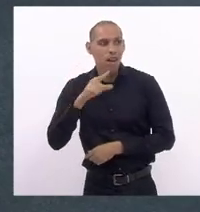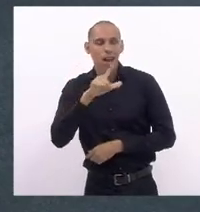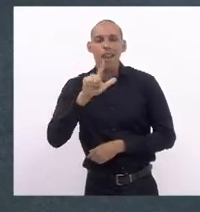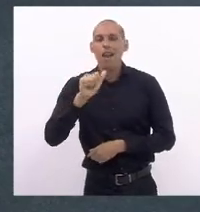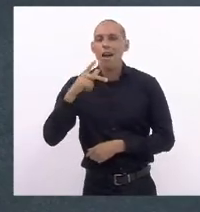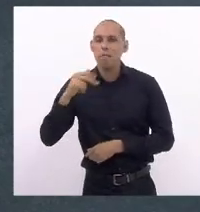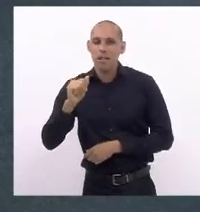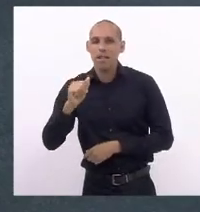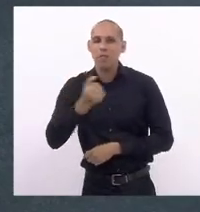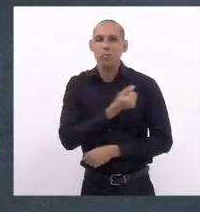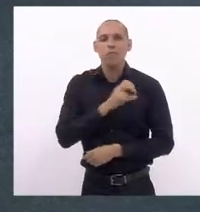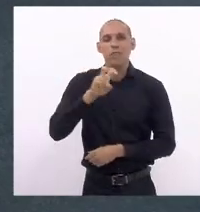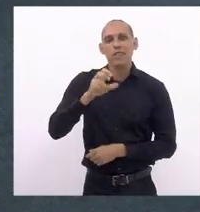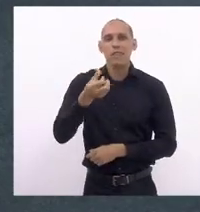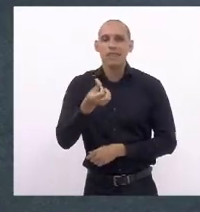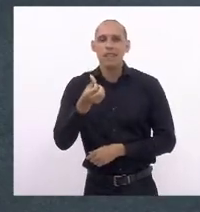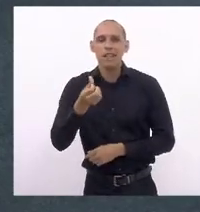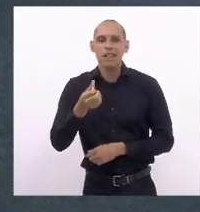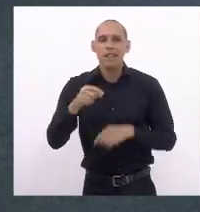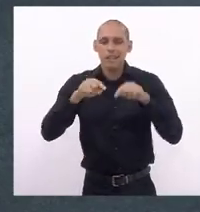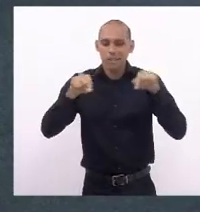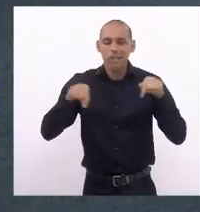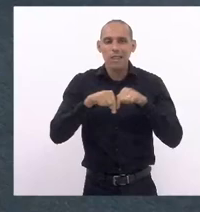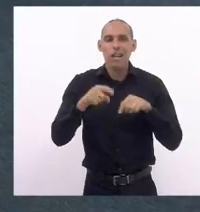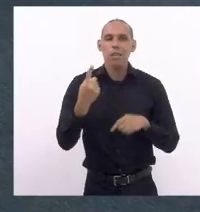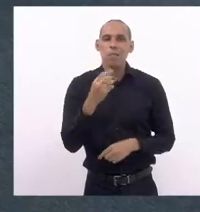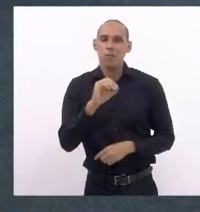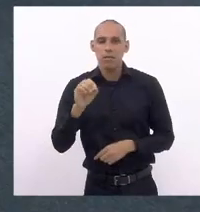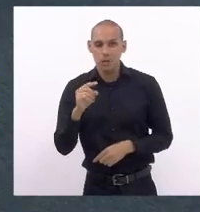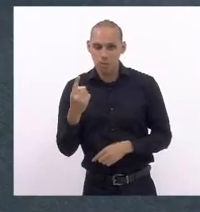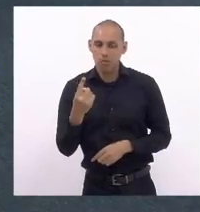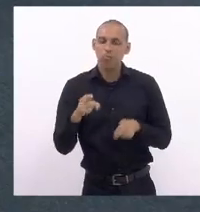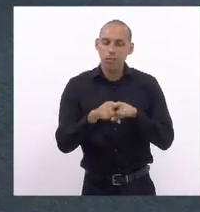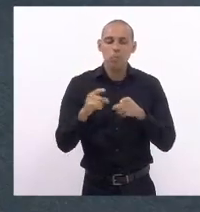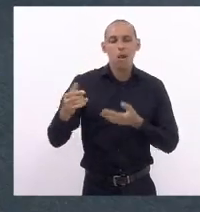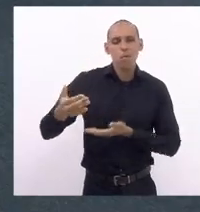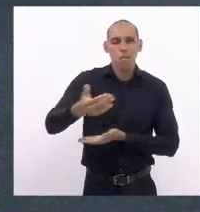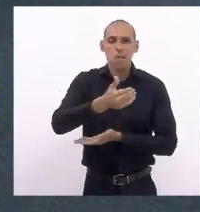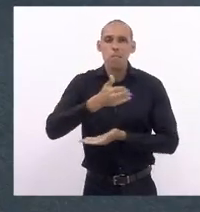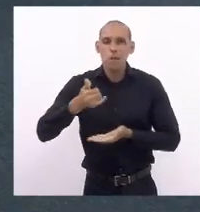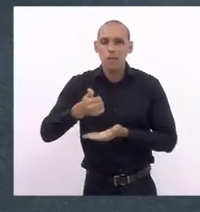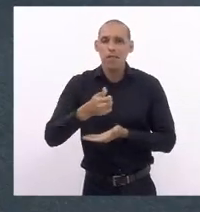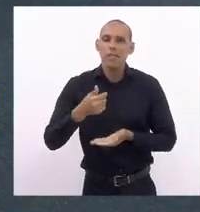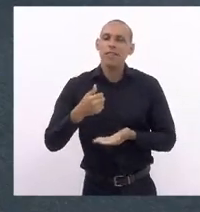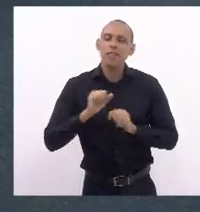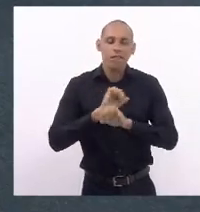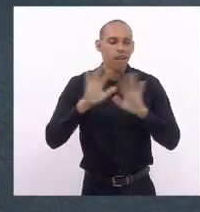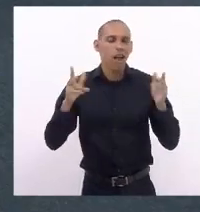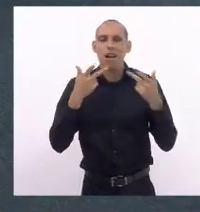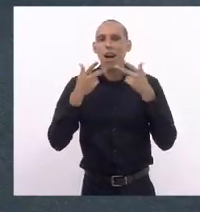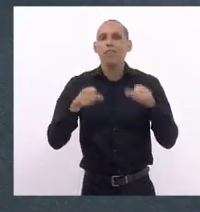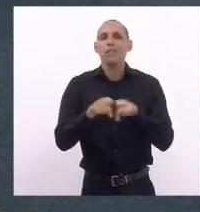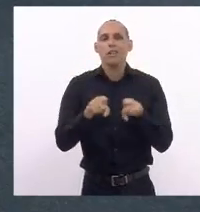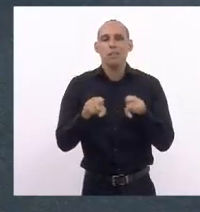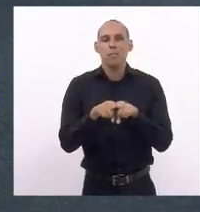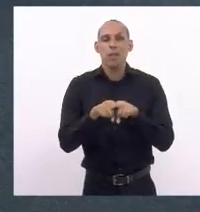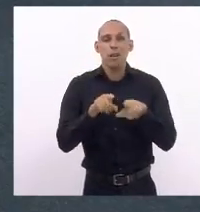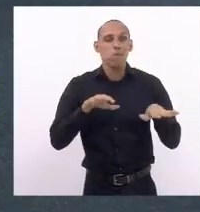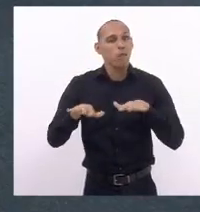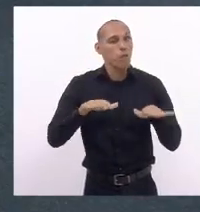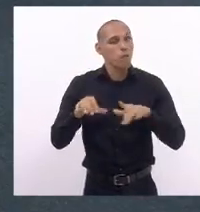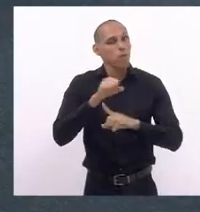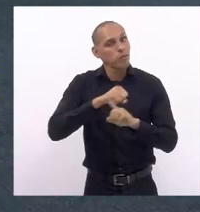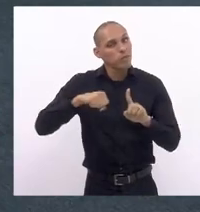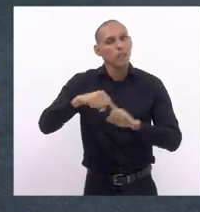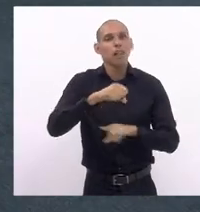está recebendo esses donativos. E, é claro, não poderia deixar de dizer aqui o papel dos movimentos